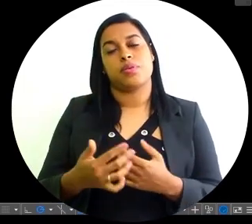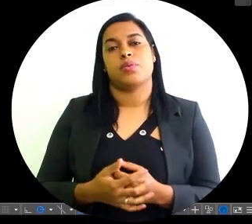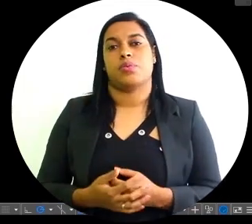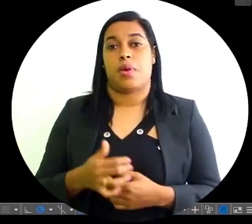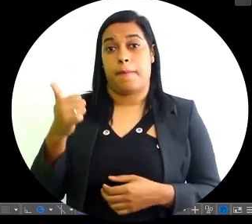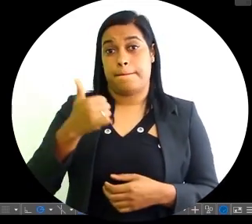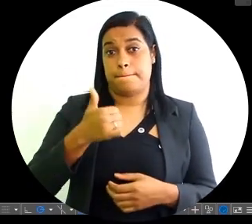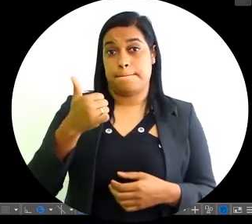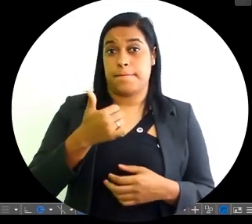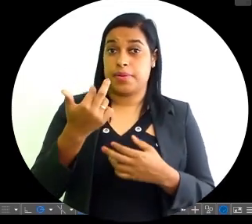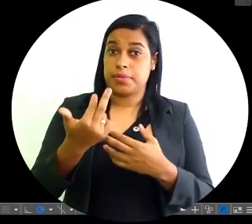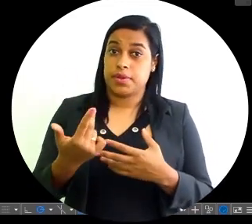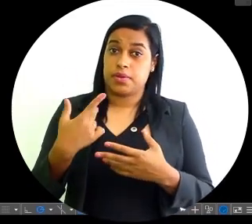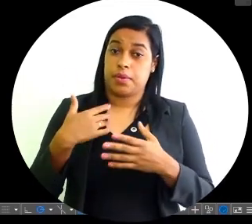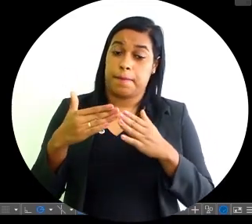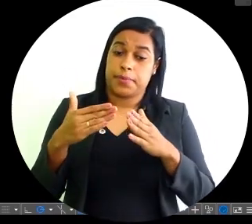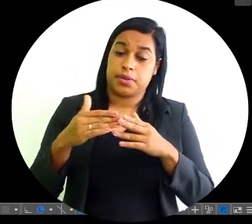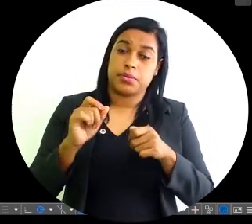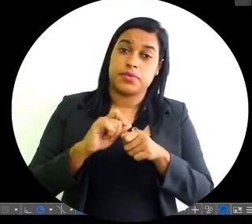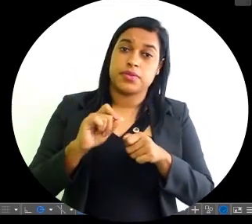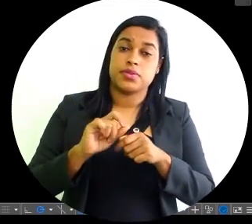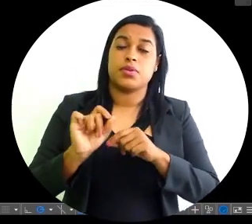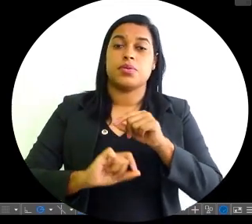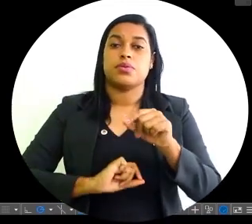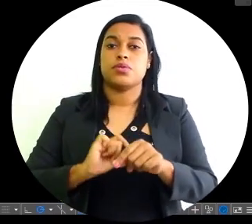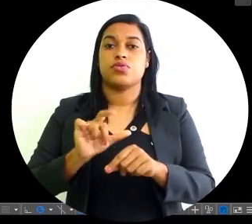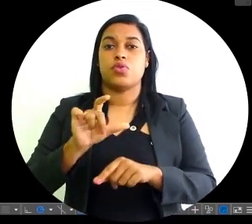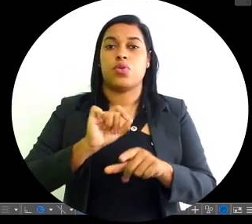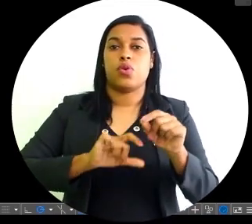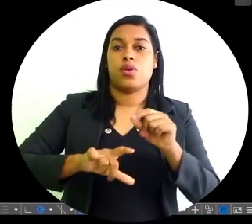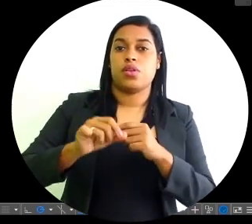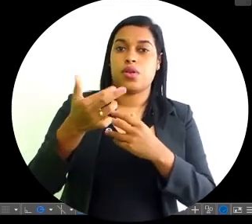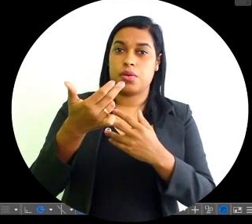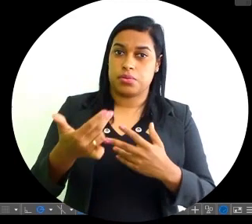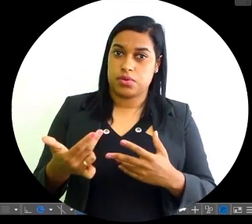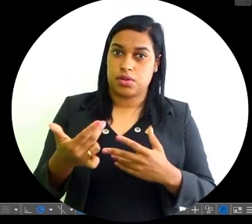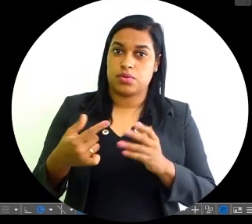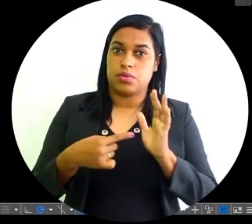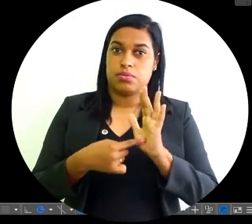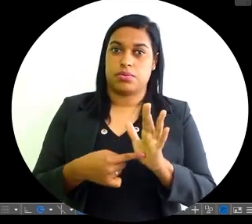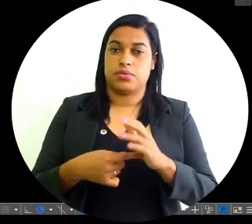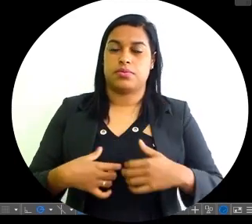coisa que ela pede para eu fazer é definir o objeto que eu vou aplicar.